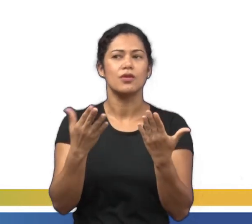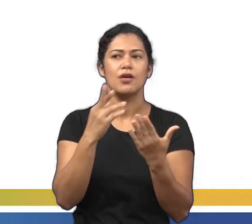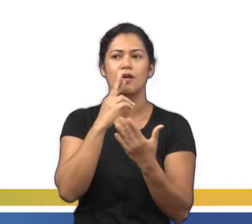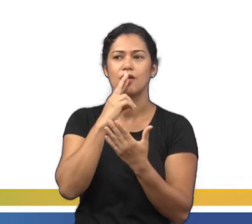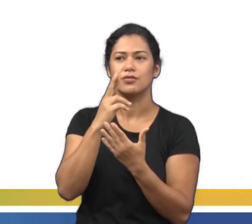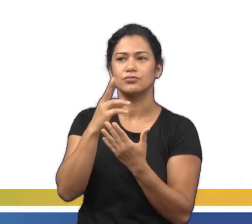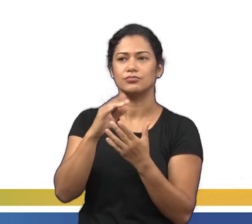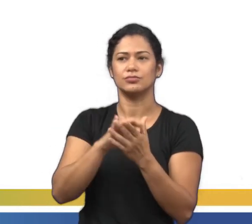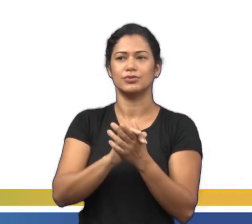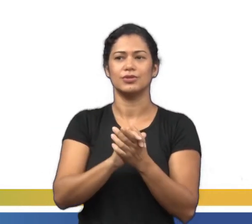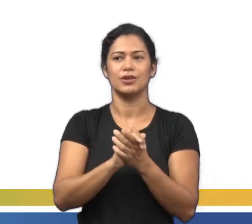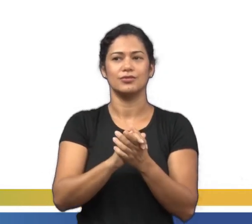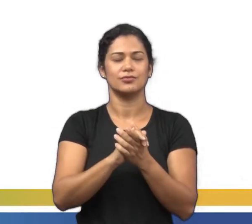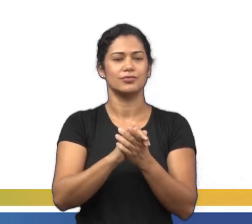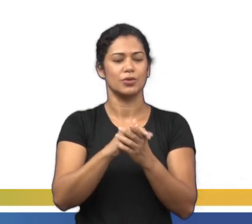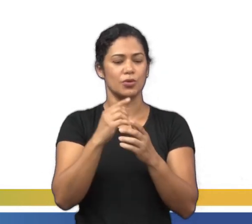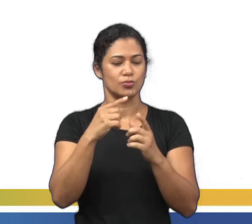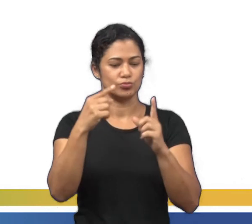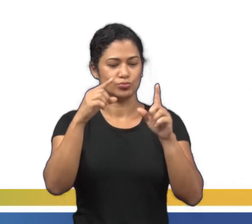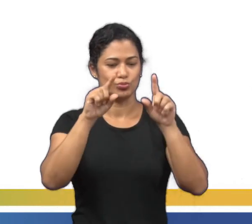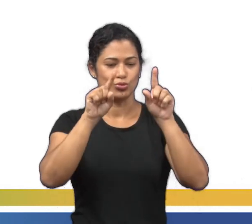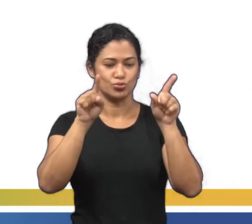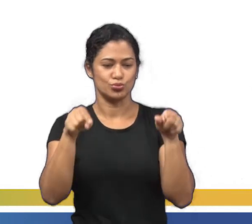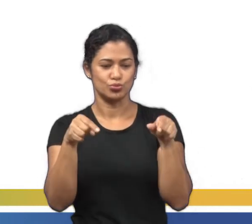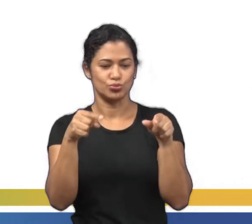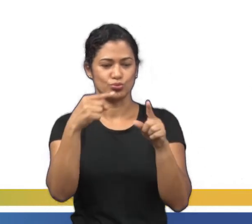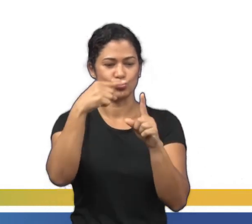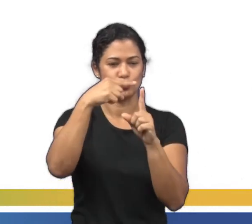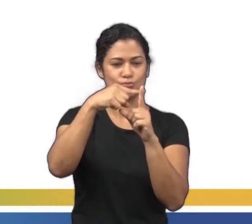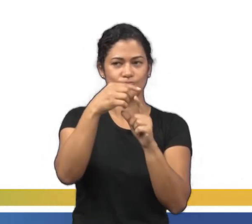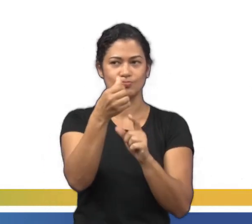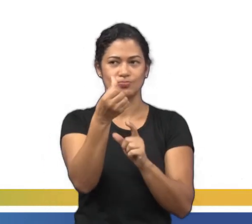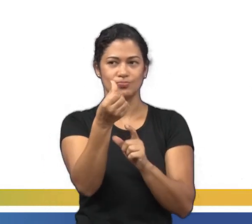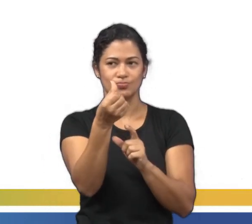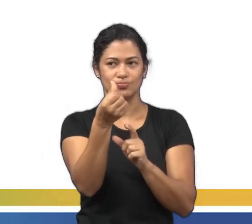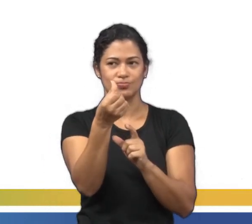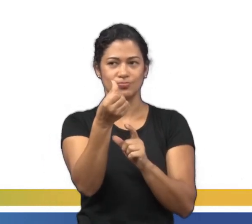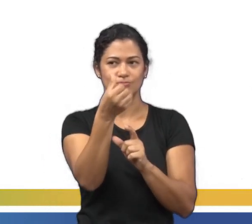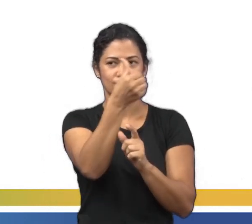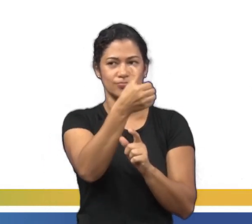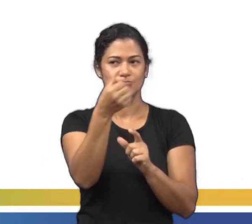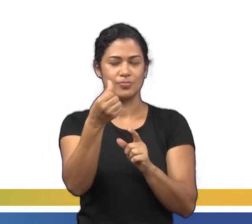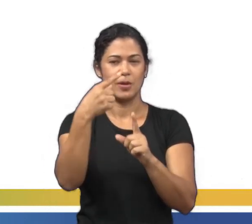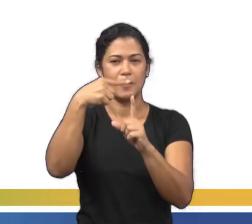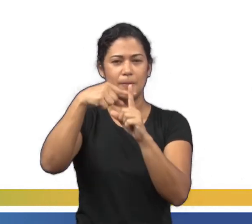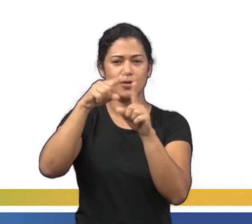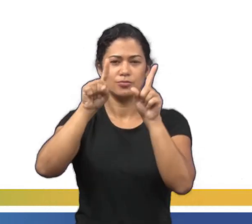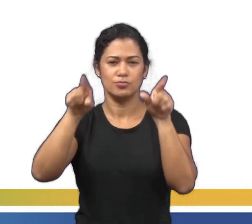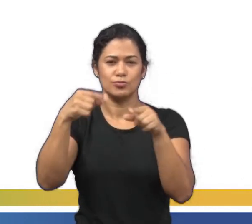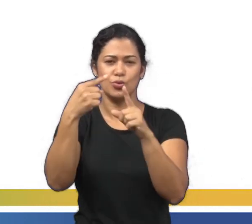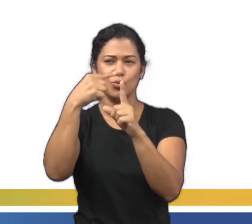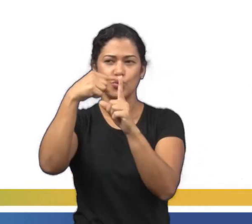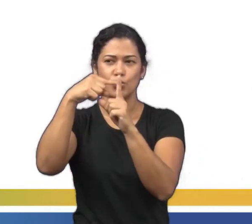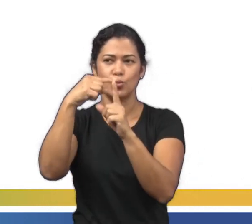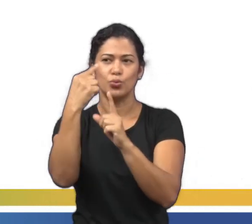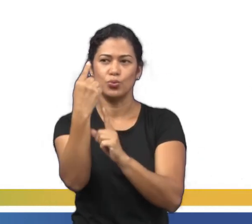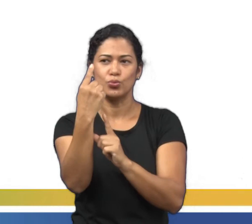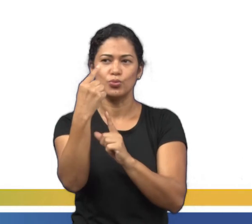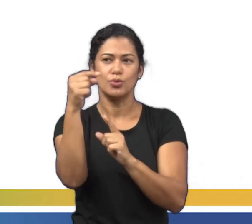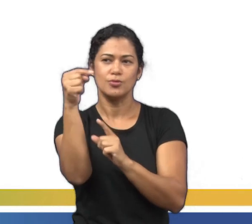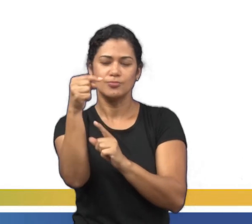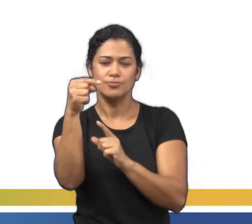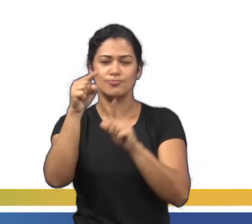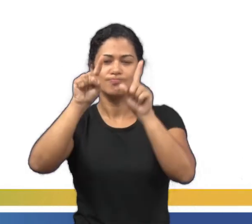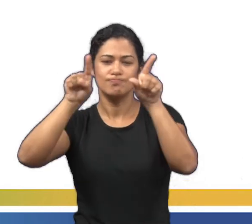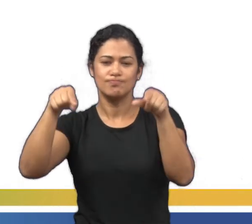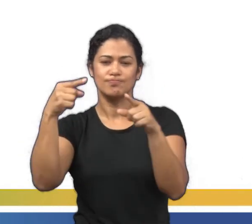1, menos mais 9. Correto? Agora, o que eu vou fazer? Eliminar os parênteses. Então, vai